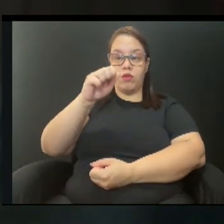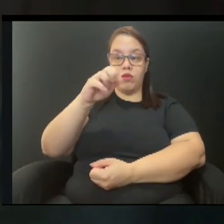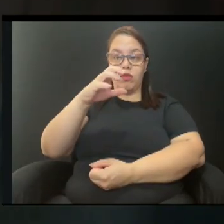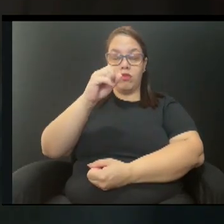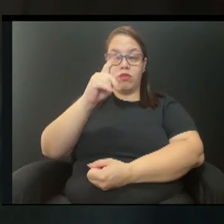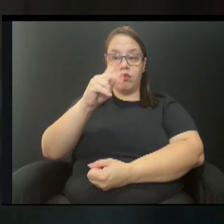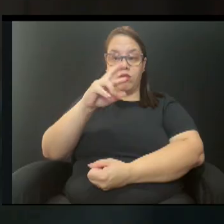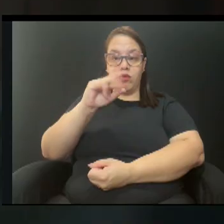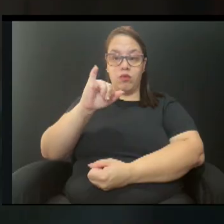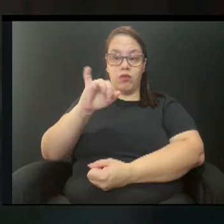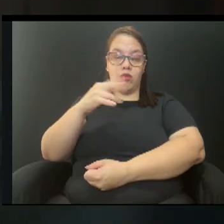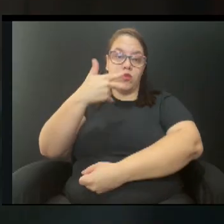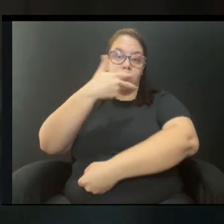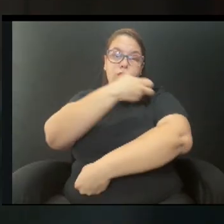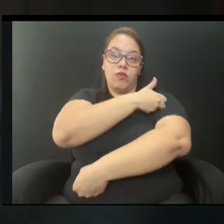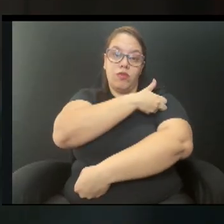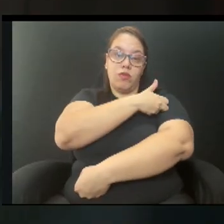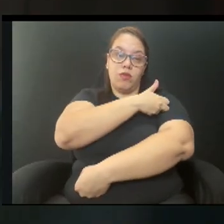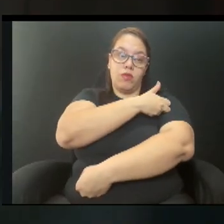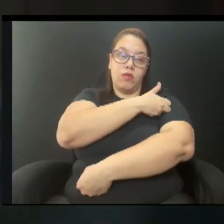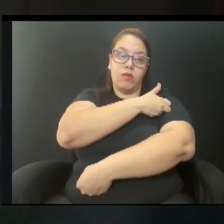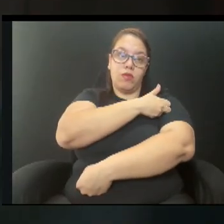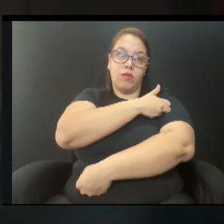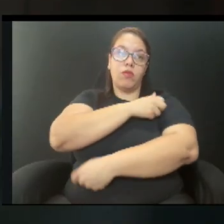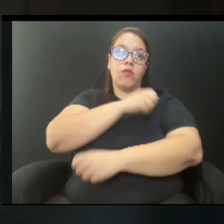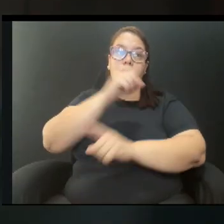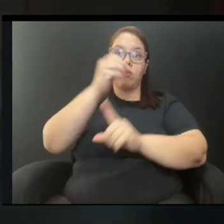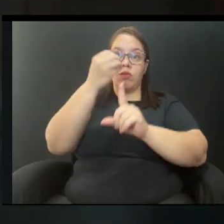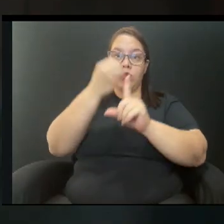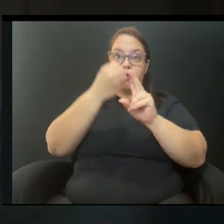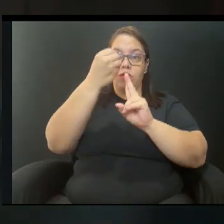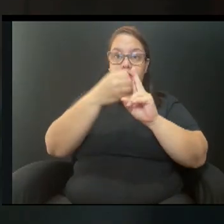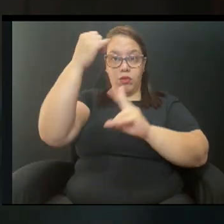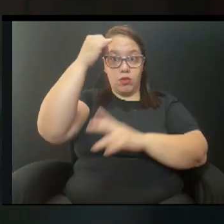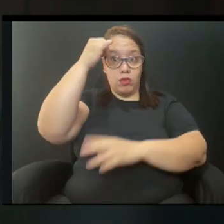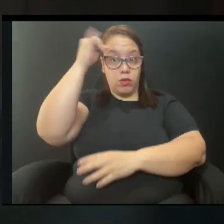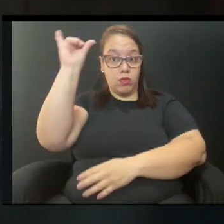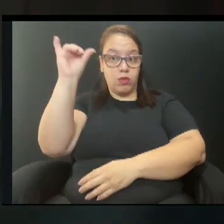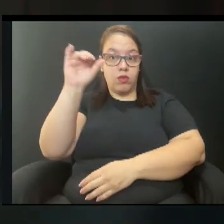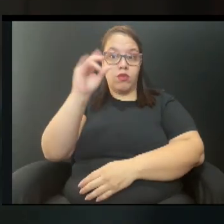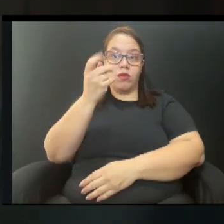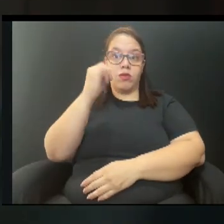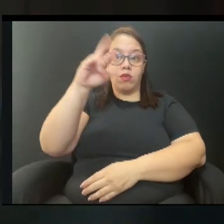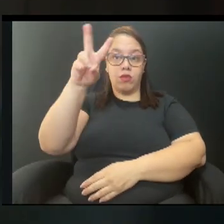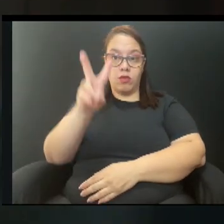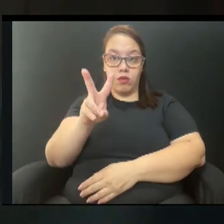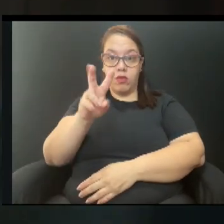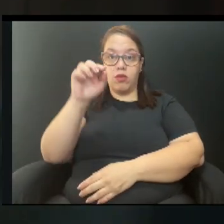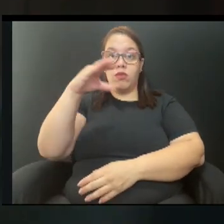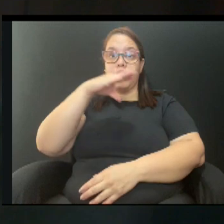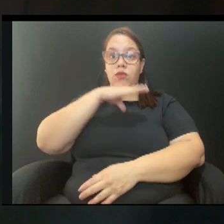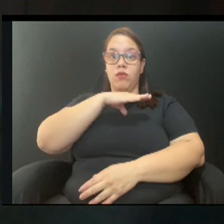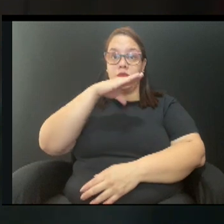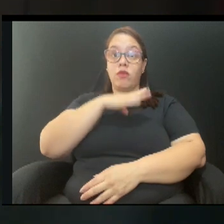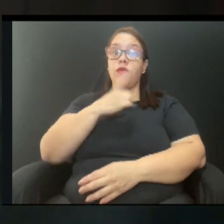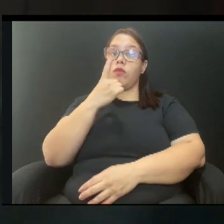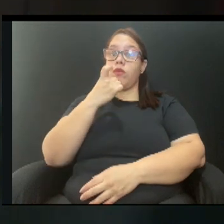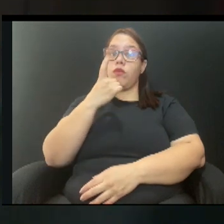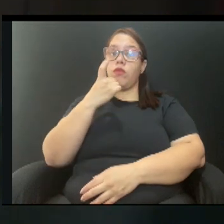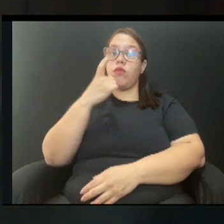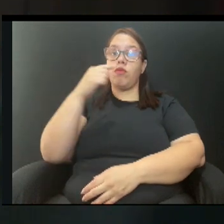de aplicação semestral para a prevenção do HIV. A cidade é uma entre 7 no